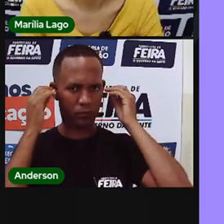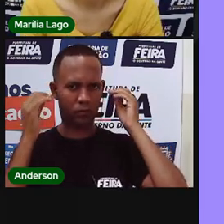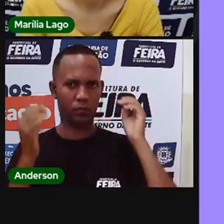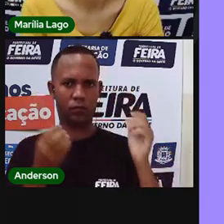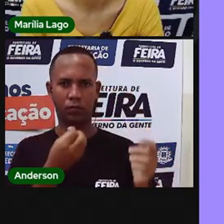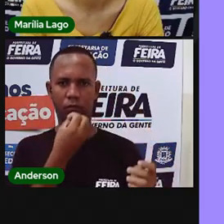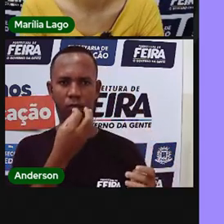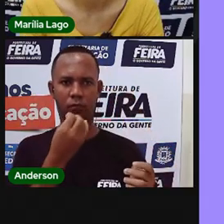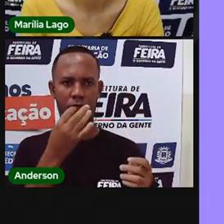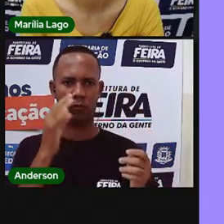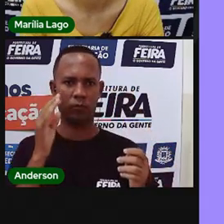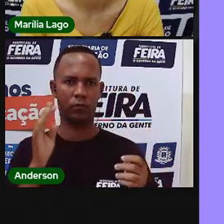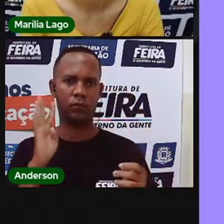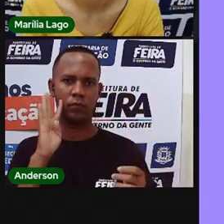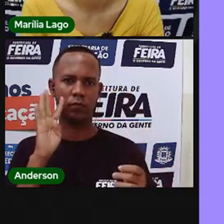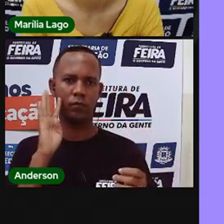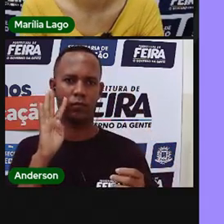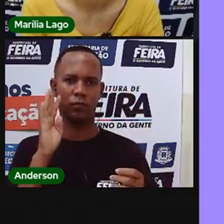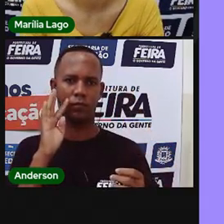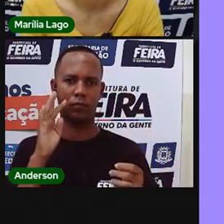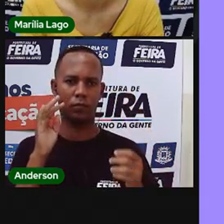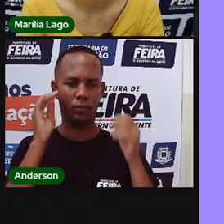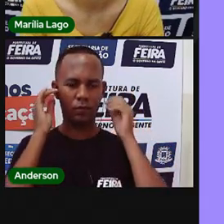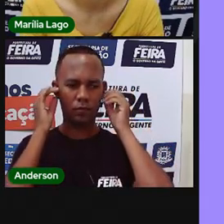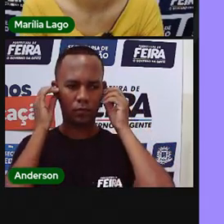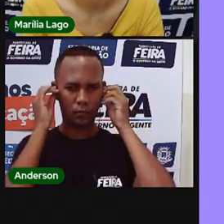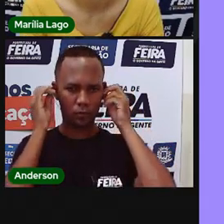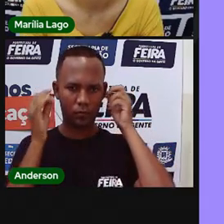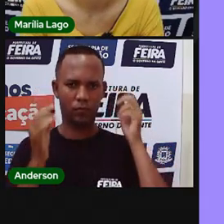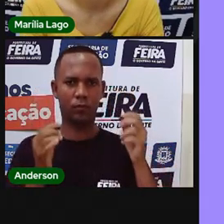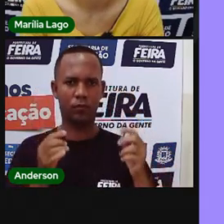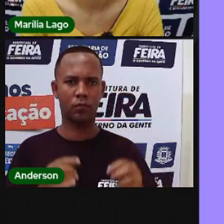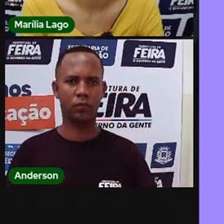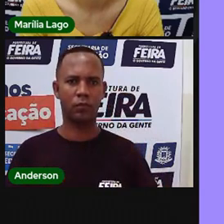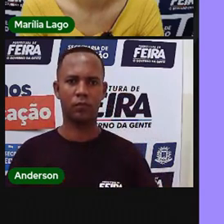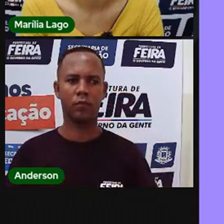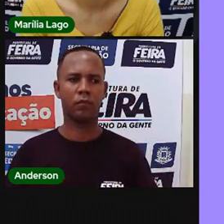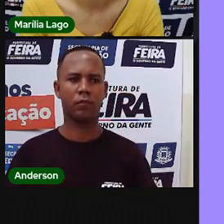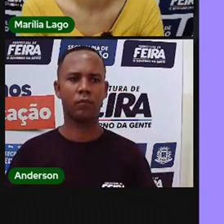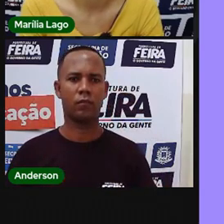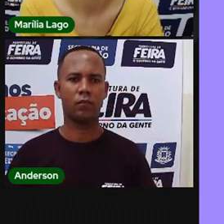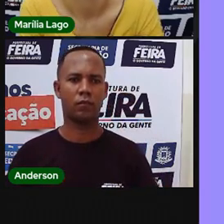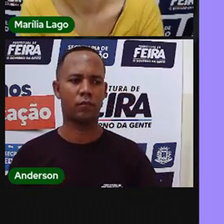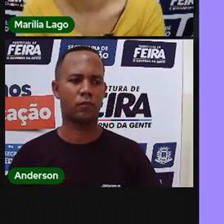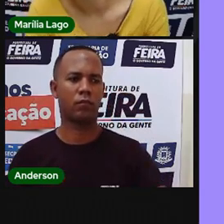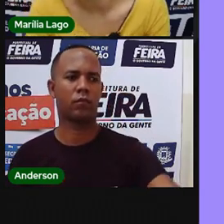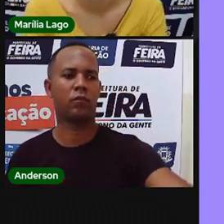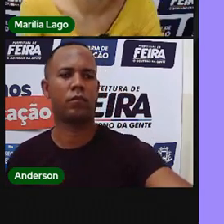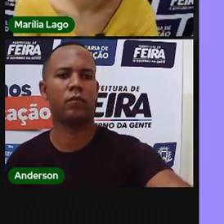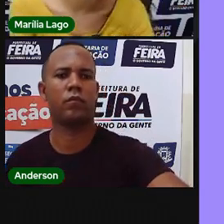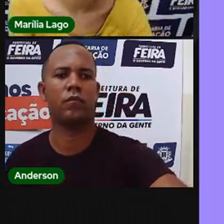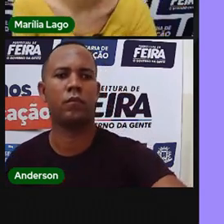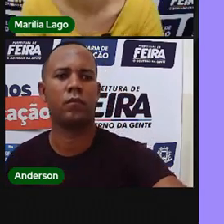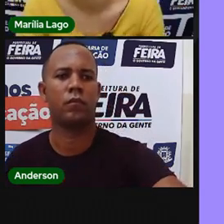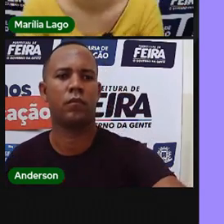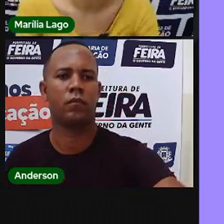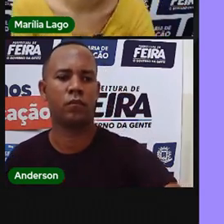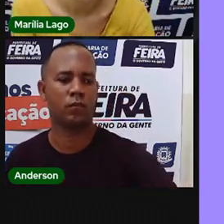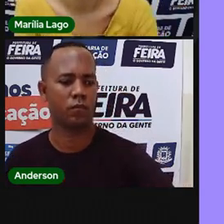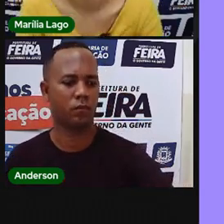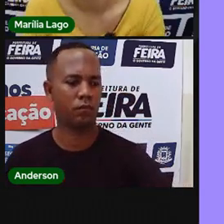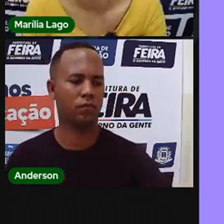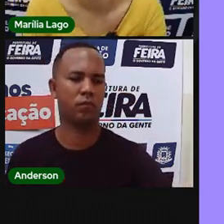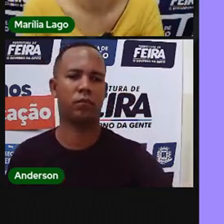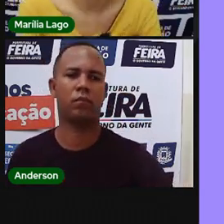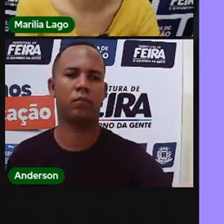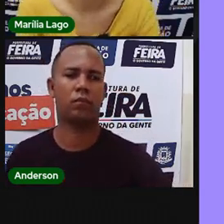Todo mundo tá ligado que agora eu vou falar sobre aquela novidade que você vai se amarrar. Já tá tudo preparado com cuidado e